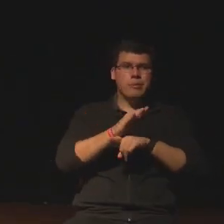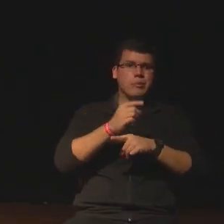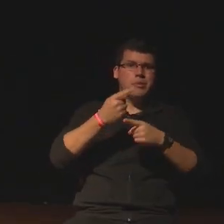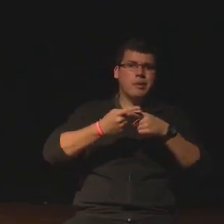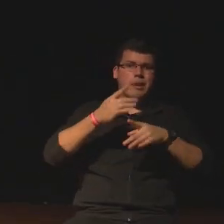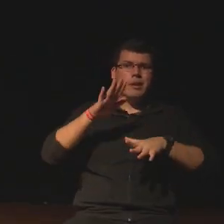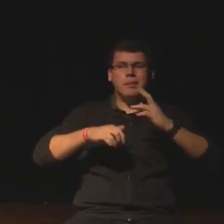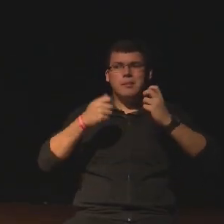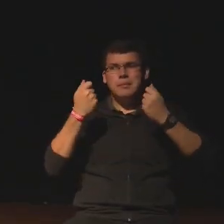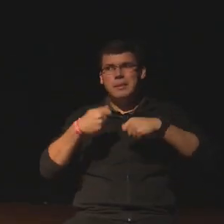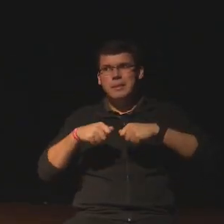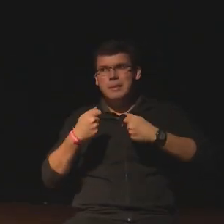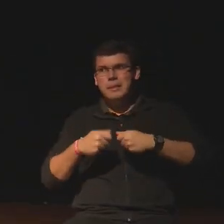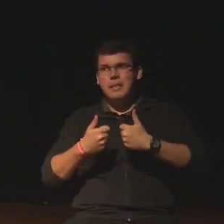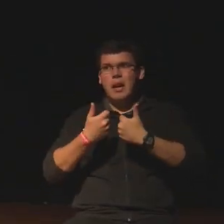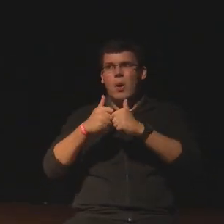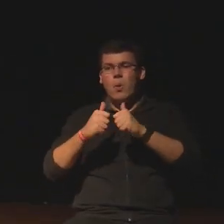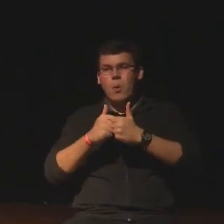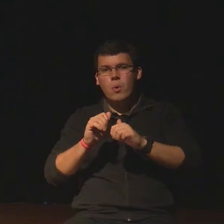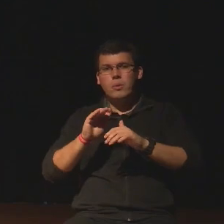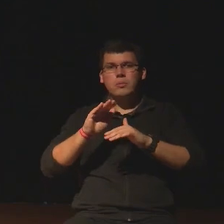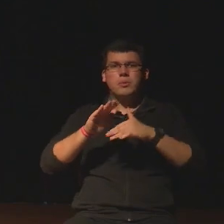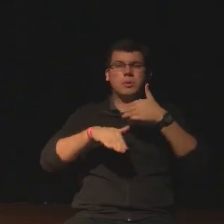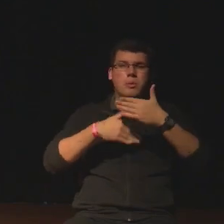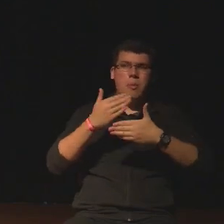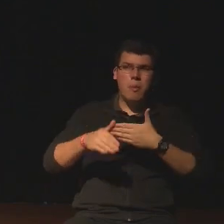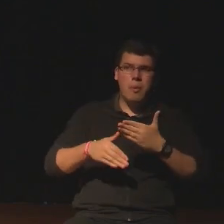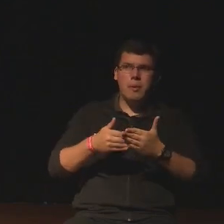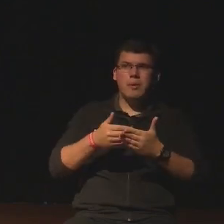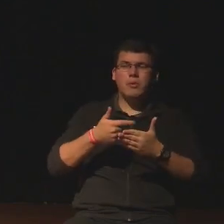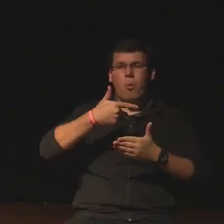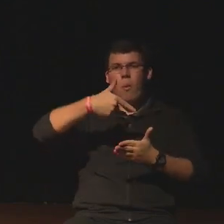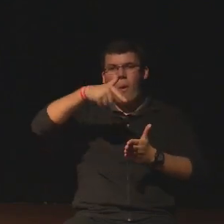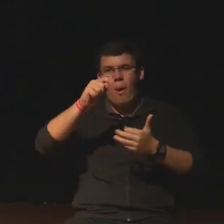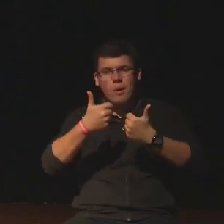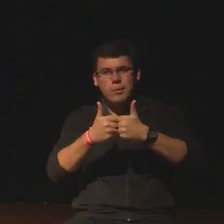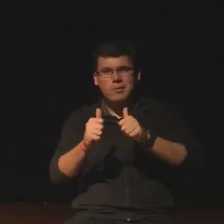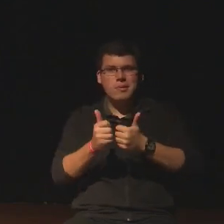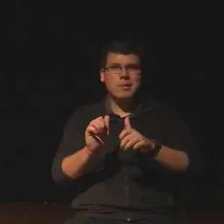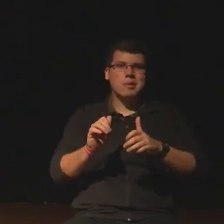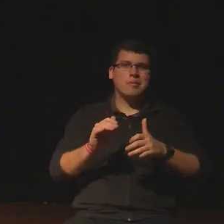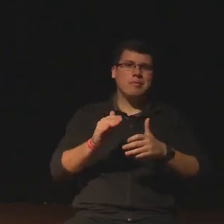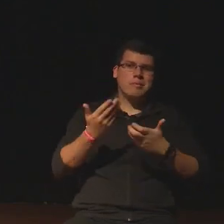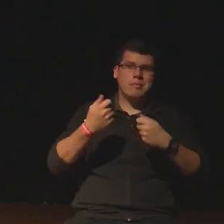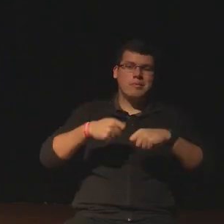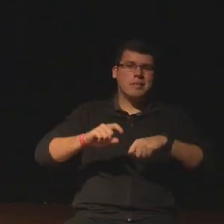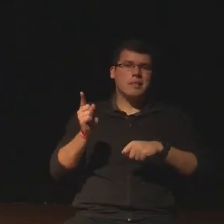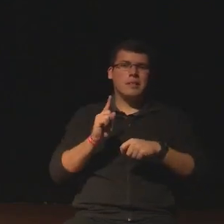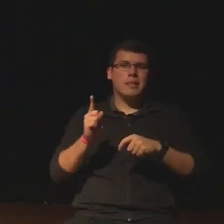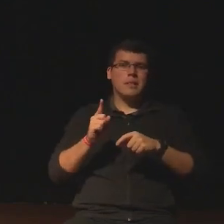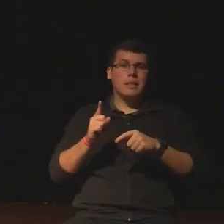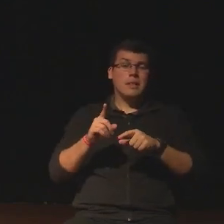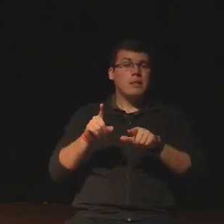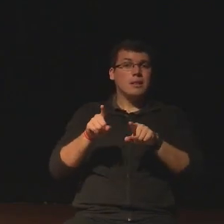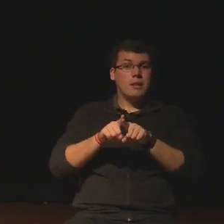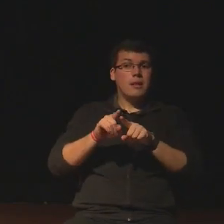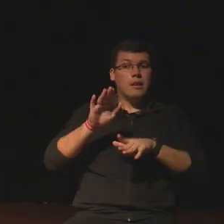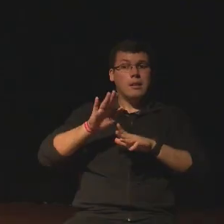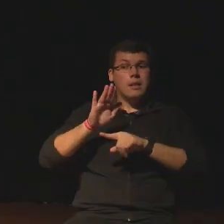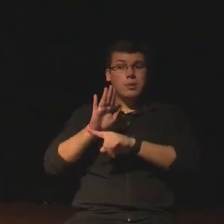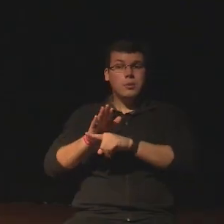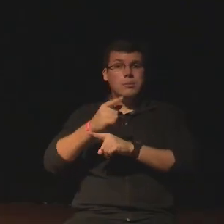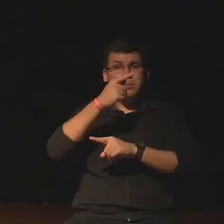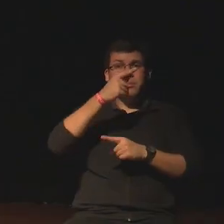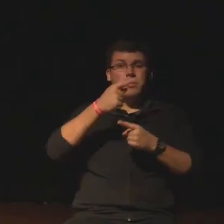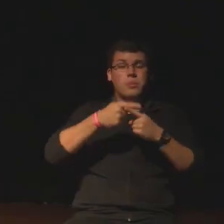deslocar novamente. E também evitaria que as pessoas pegassem tanto carro por aplicativo, né? Muitas vezes, por